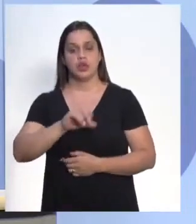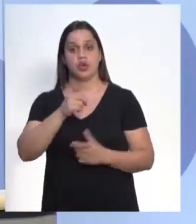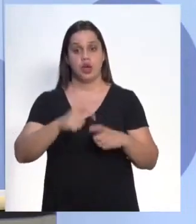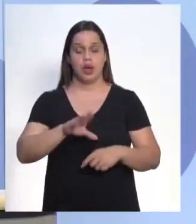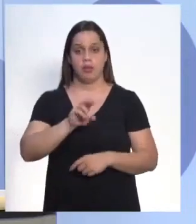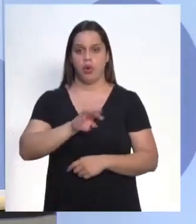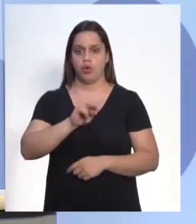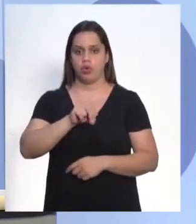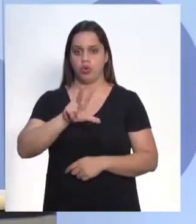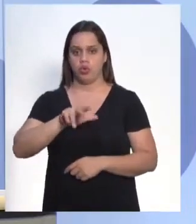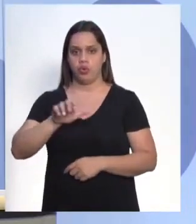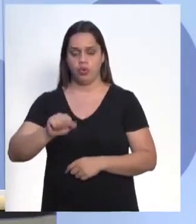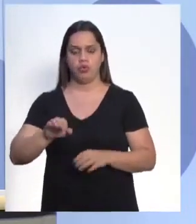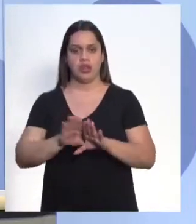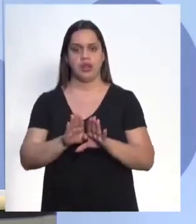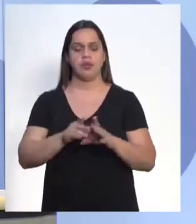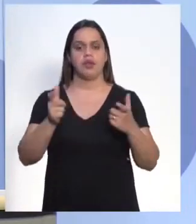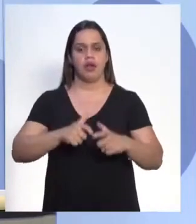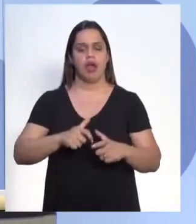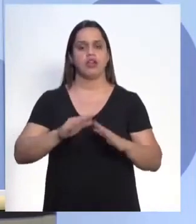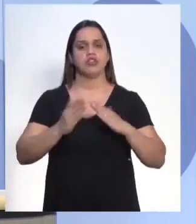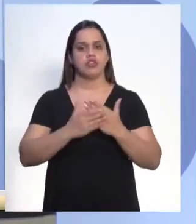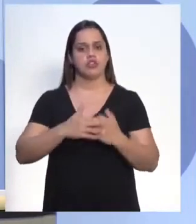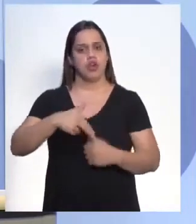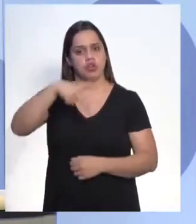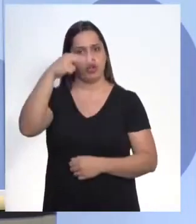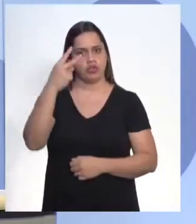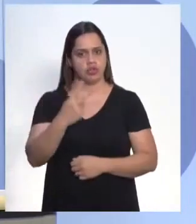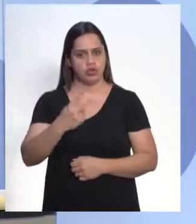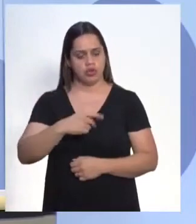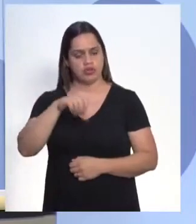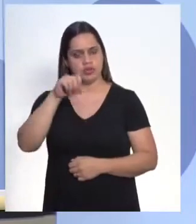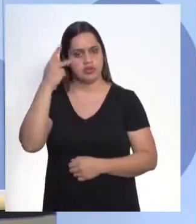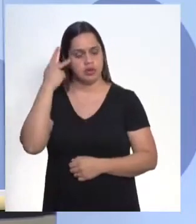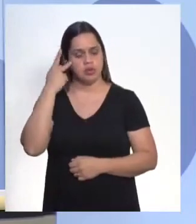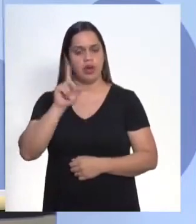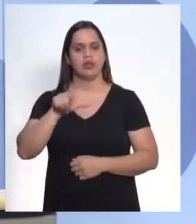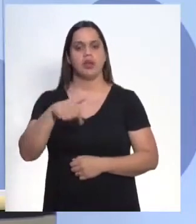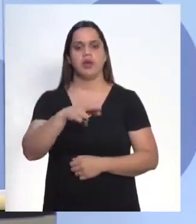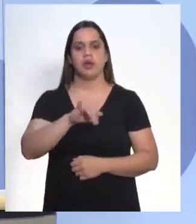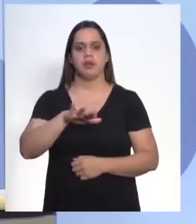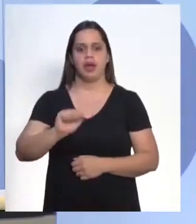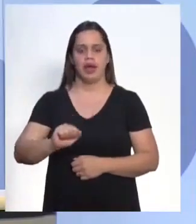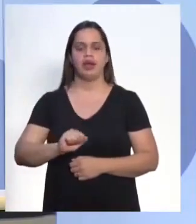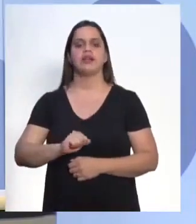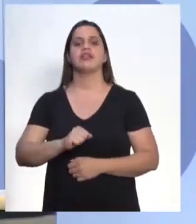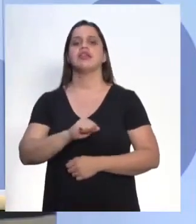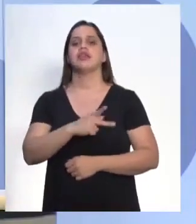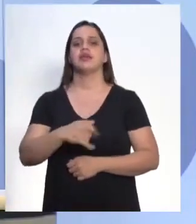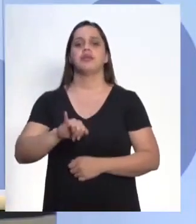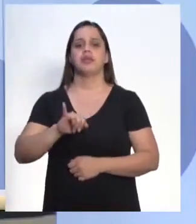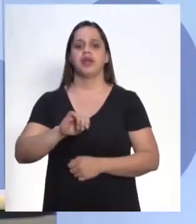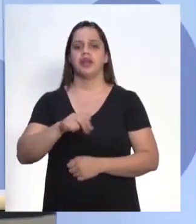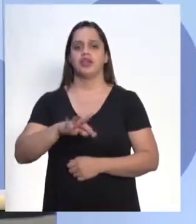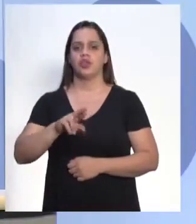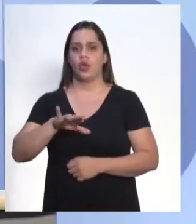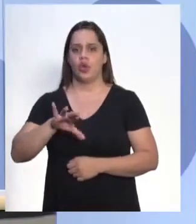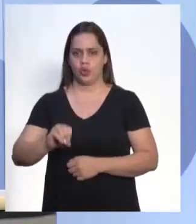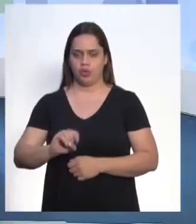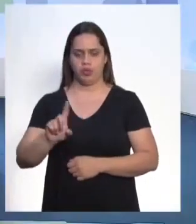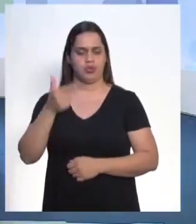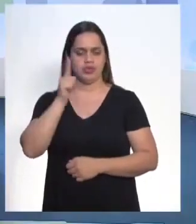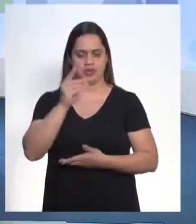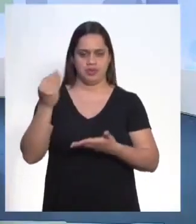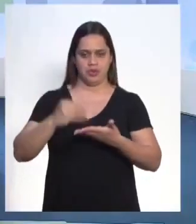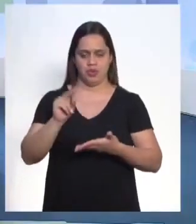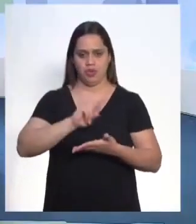de Amaral Melo, da Norte 2, aqui de São Paulo. E a Márcia, da PEI Antônio. E eu não consegui anotar o nome final da escola. Mas e aí,